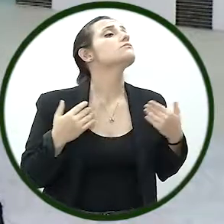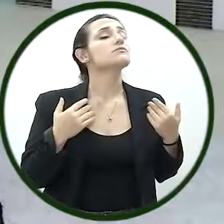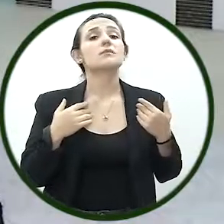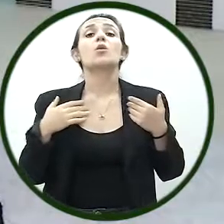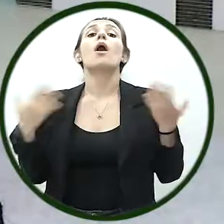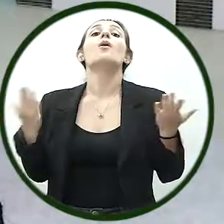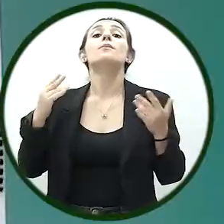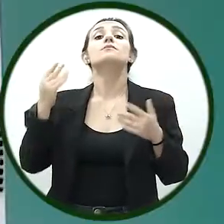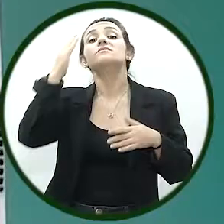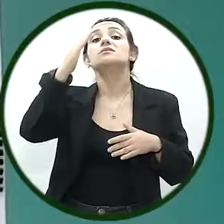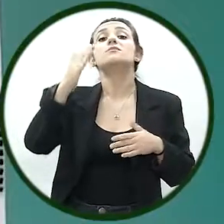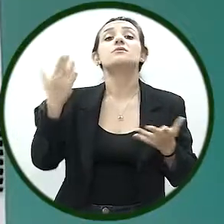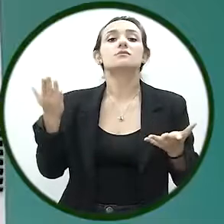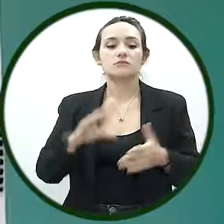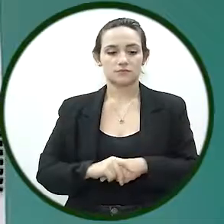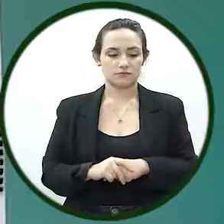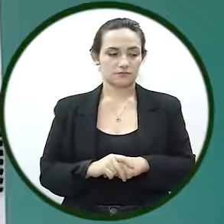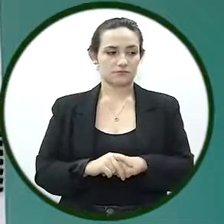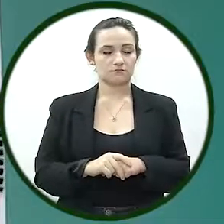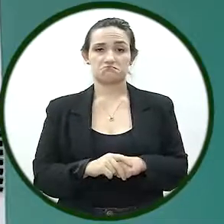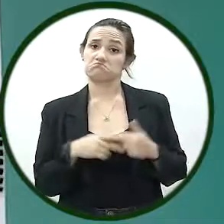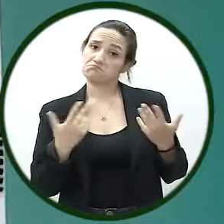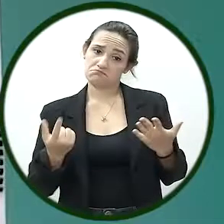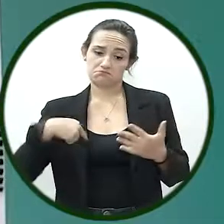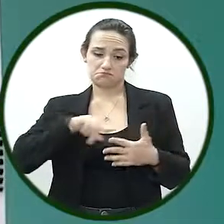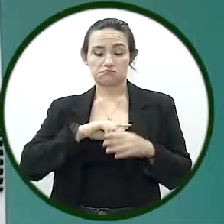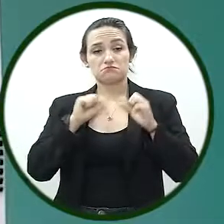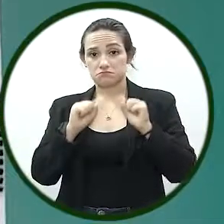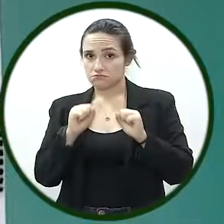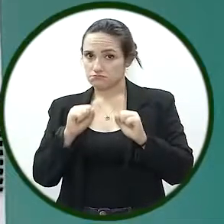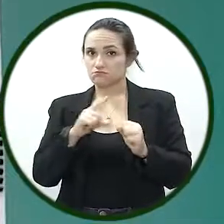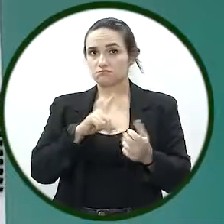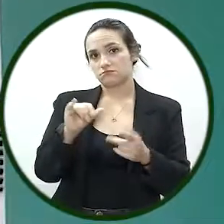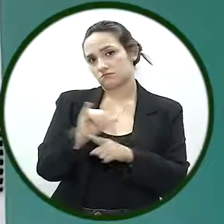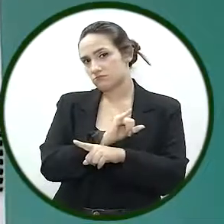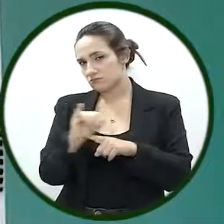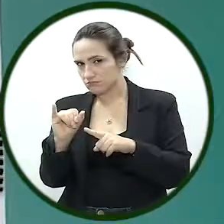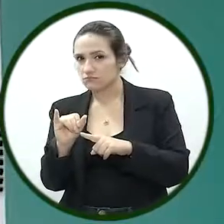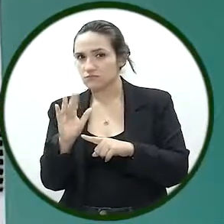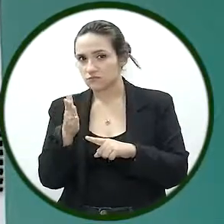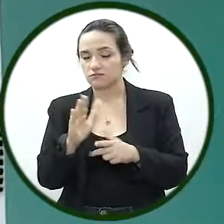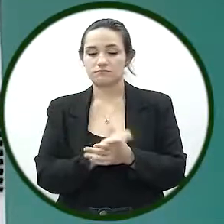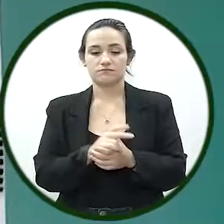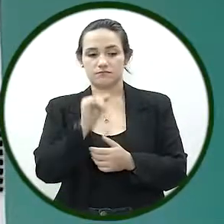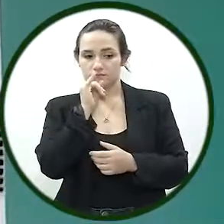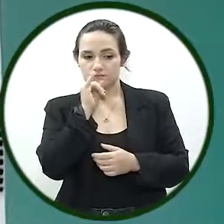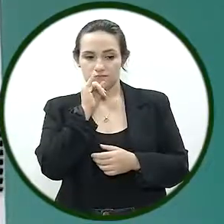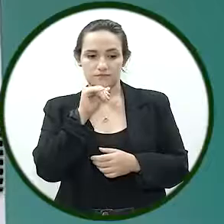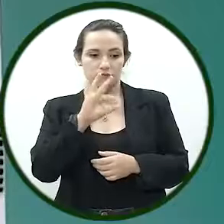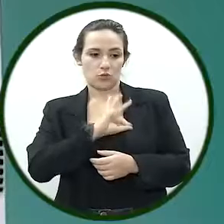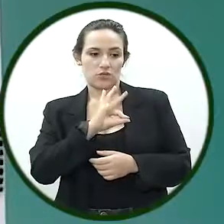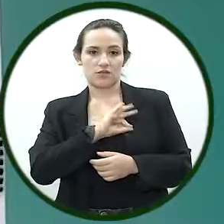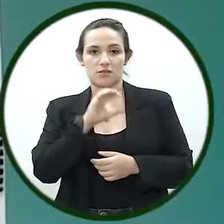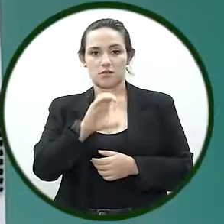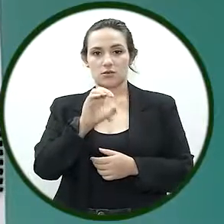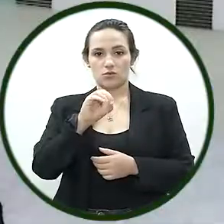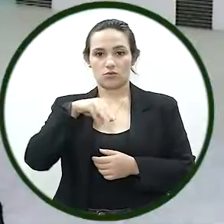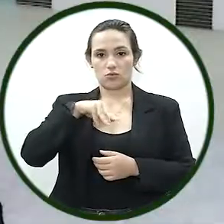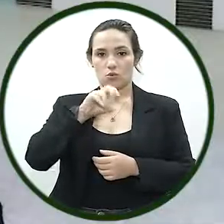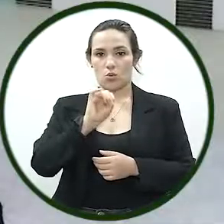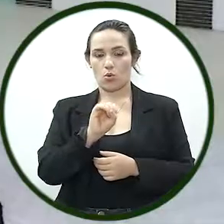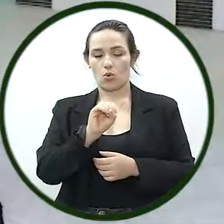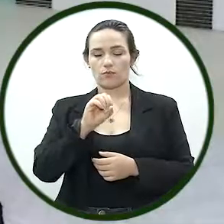exemplo, nós temos algumas estratégias já. Por exemplo, a Polícia Comunitária, ela é uma estratégia de políticas públicas,